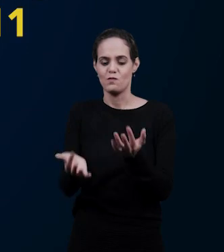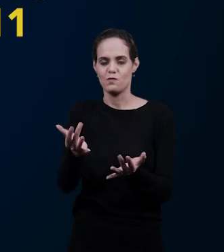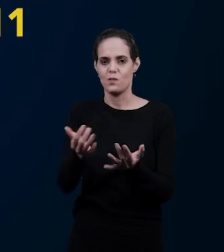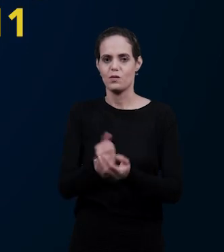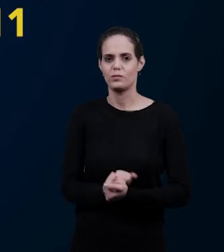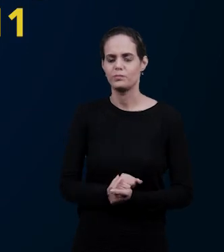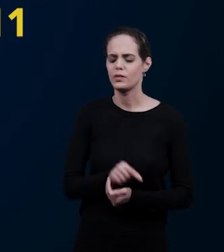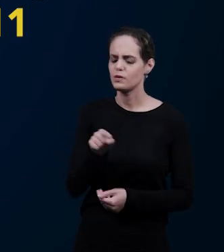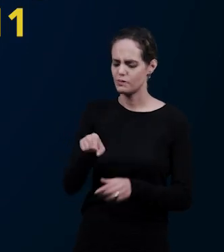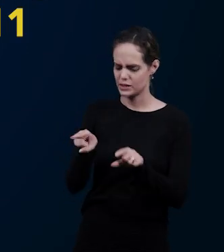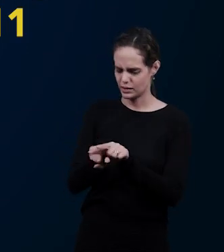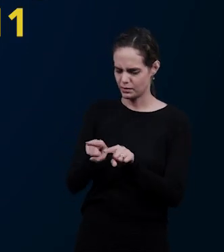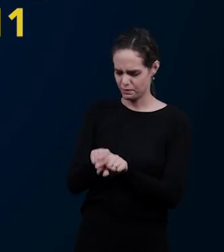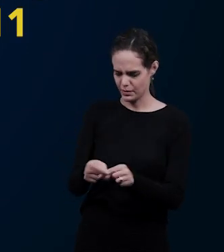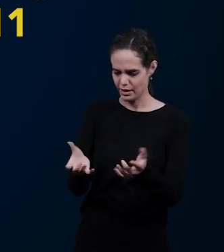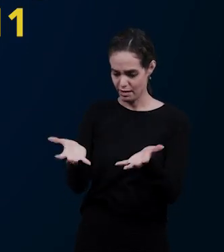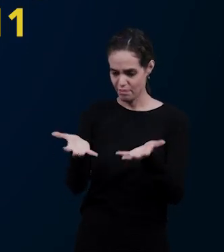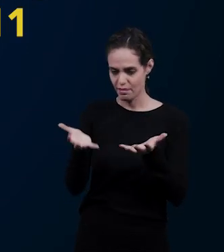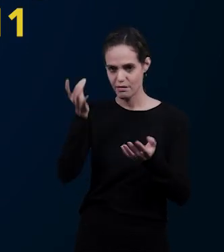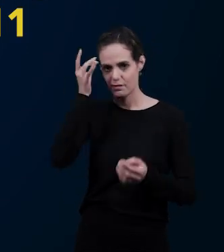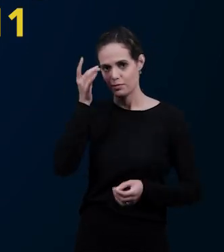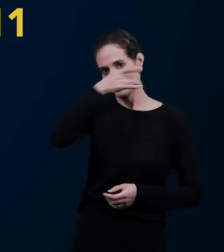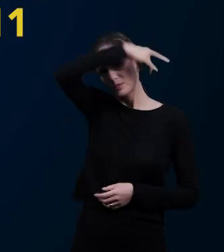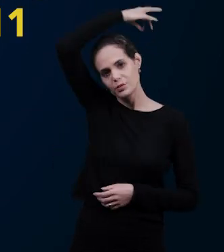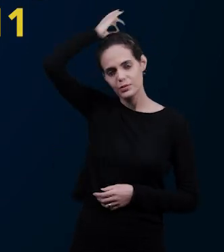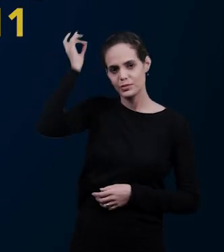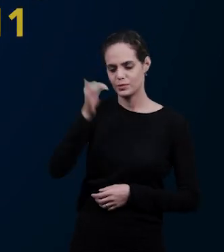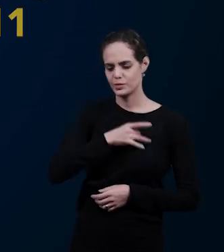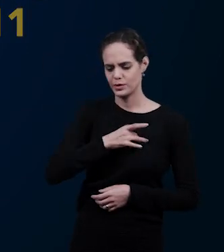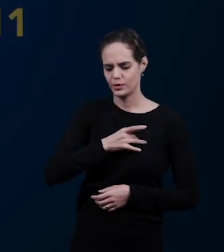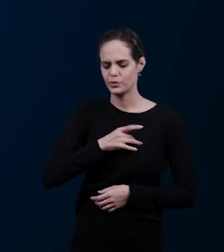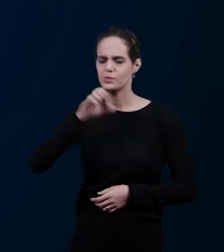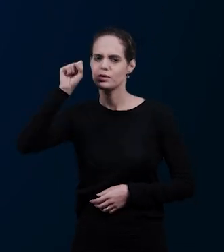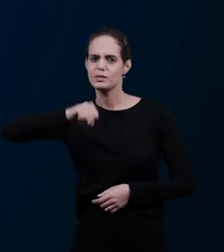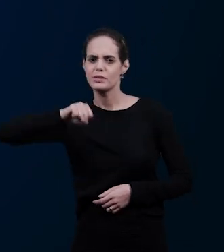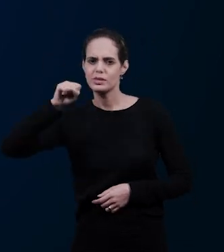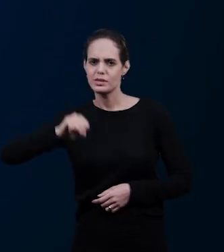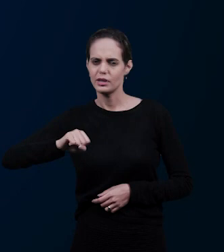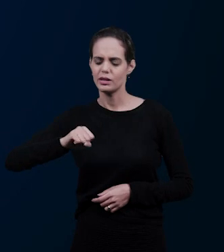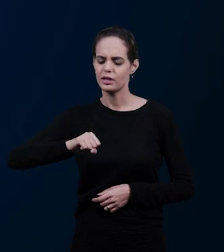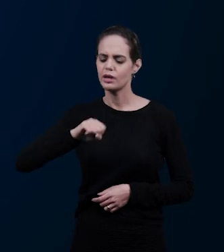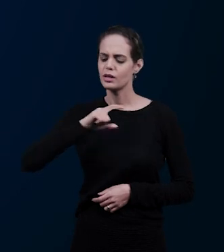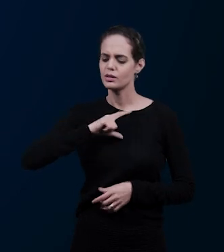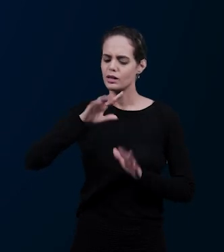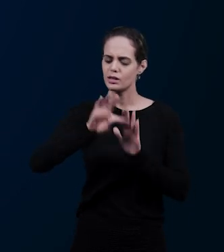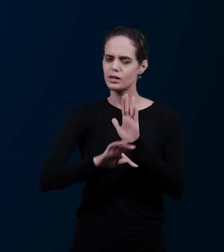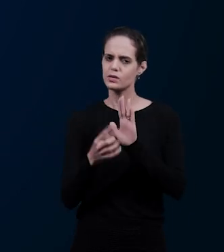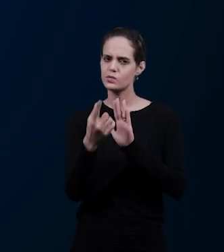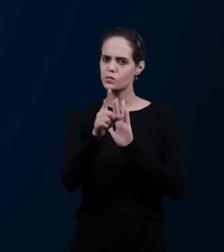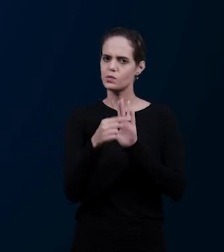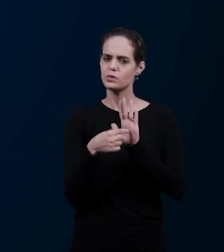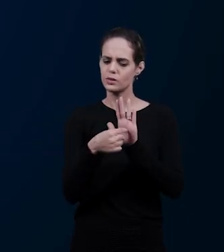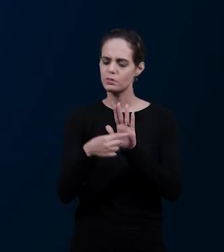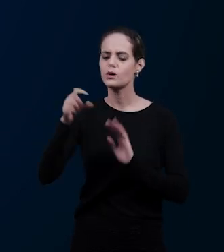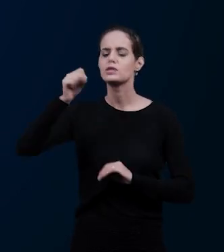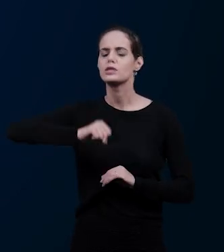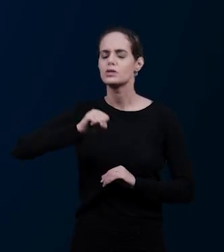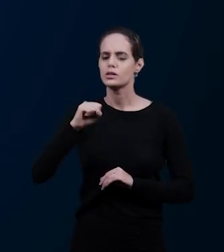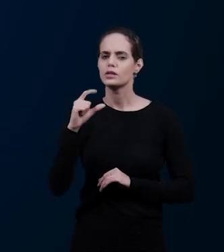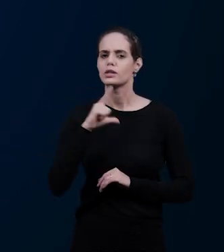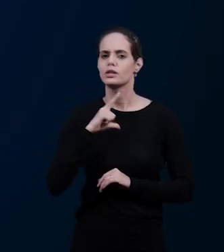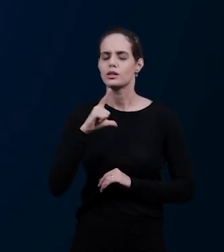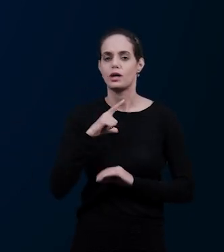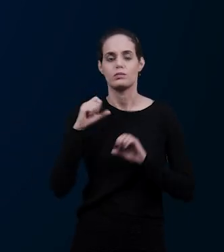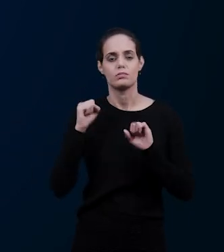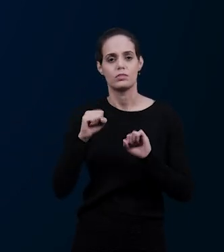fogo. E você, Daniel, também quer ser batizado pelo Espírito Santo? Sim. E tem mais algum outro texto que